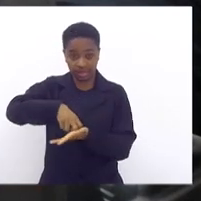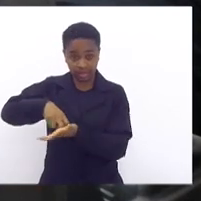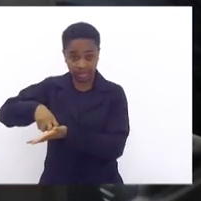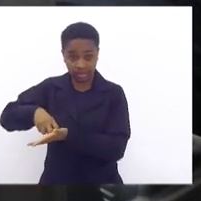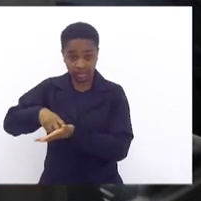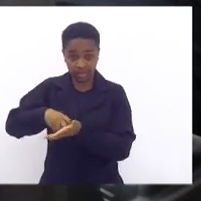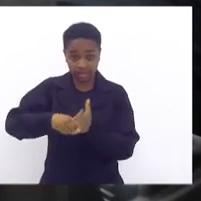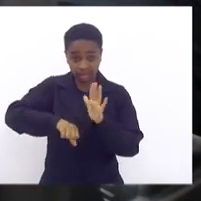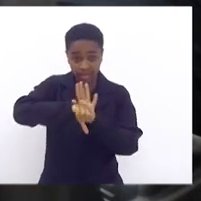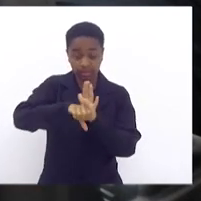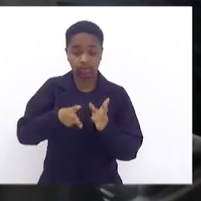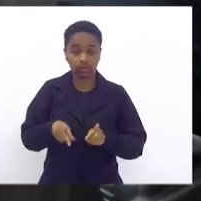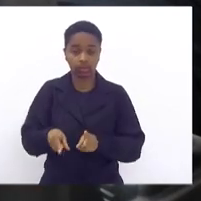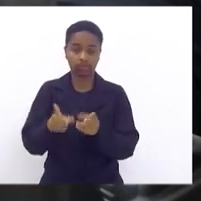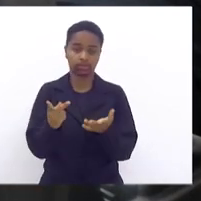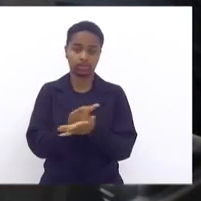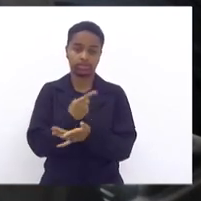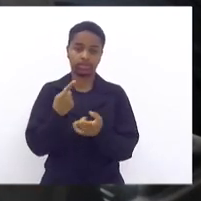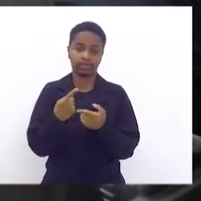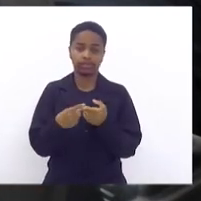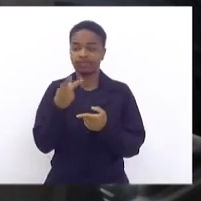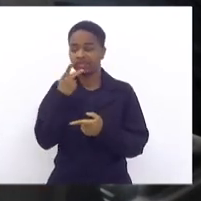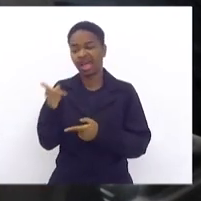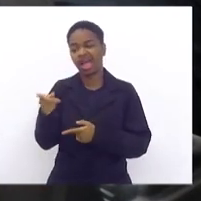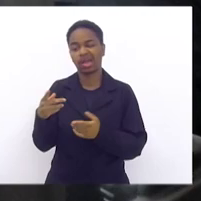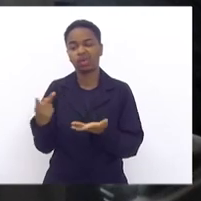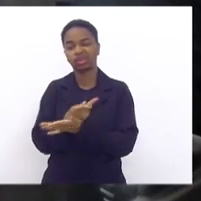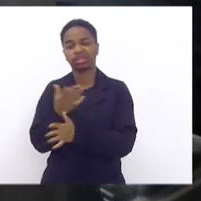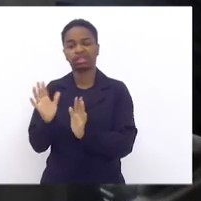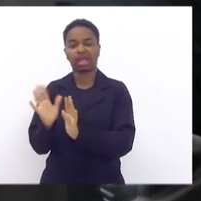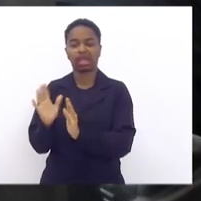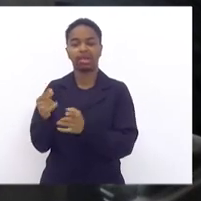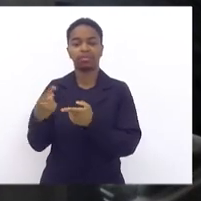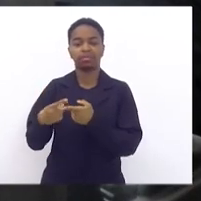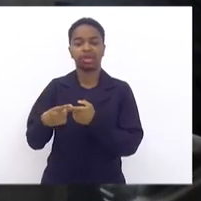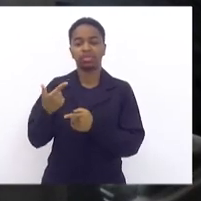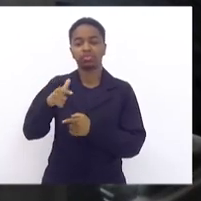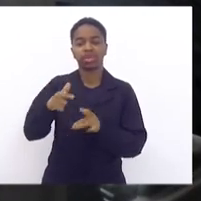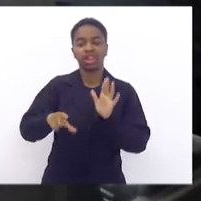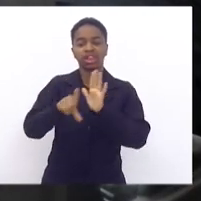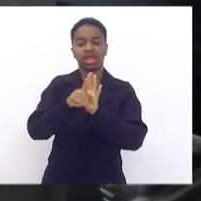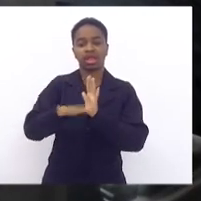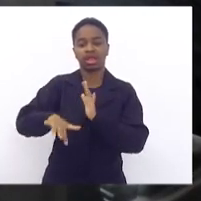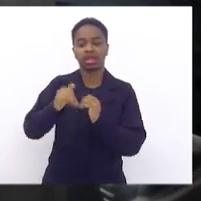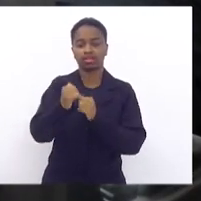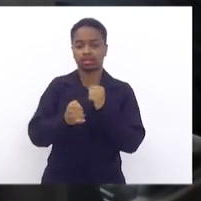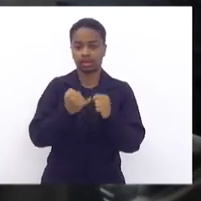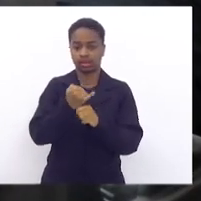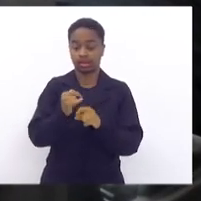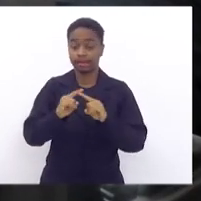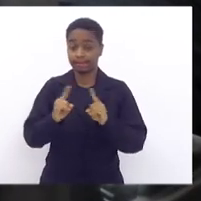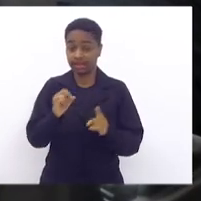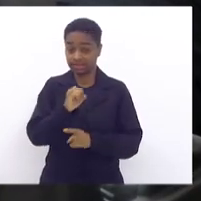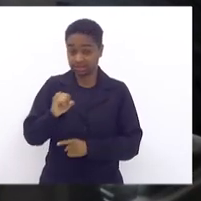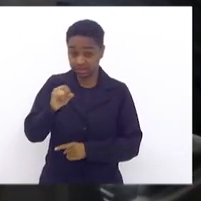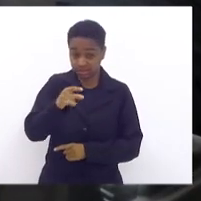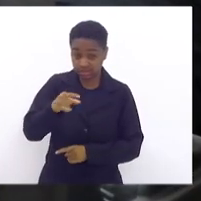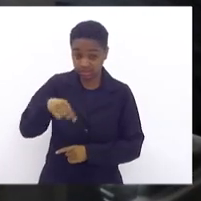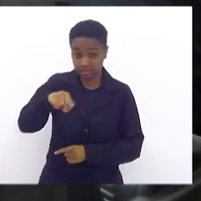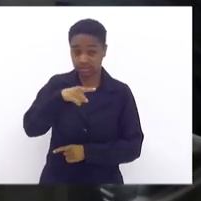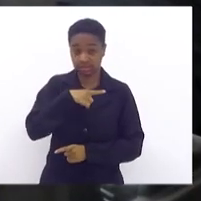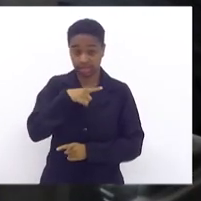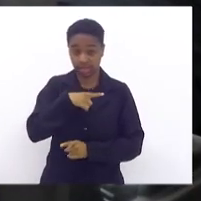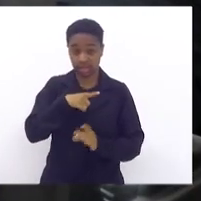aconteçam dessa forma, dizendo, não vai dar em nada. Como falavam, é uma terra sem lei a internet. A partir do momento que, se você tem um tipo